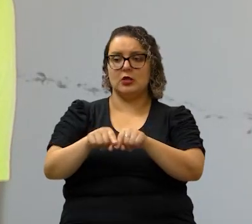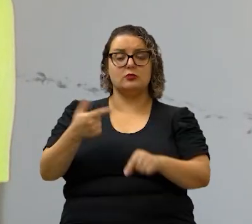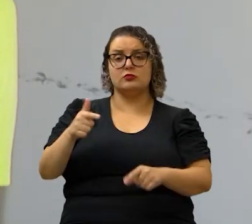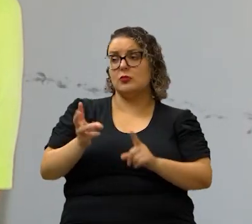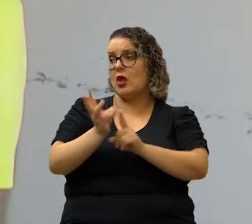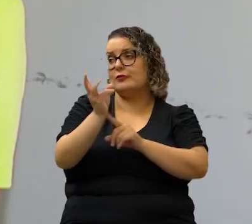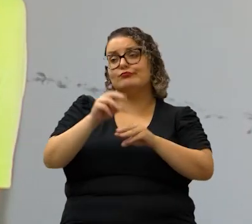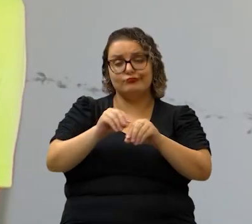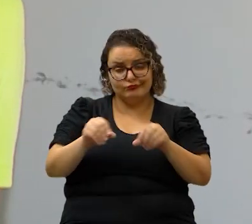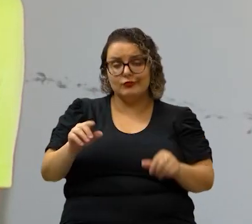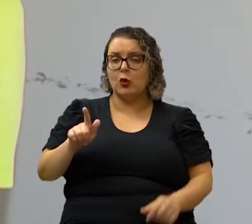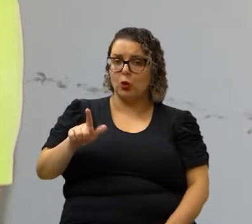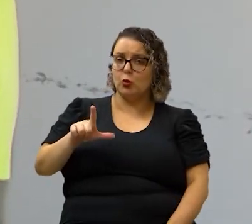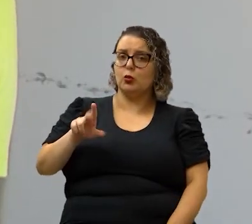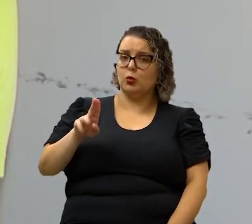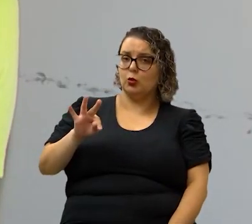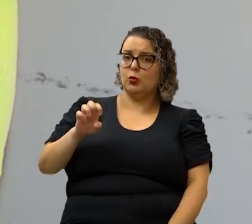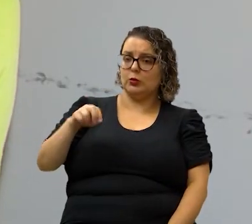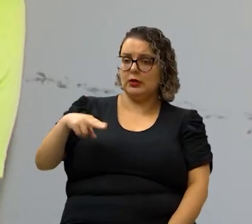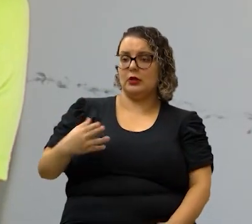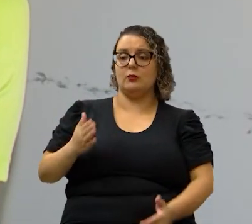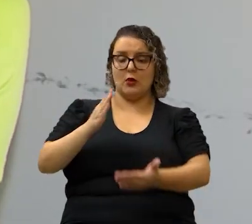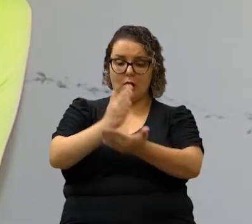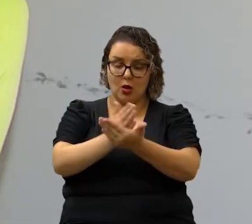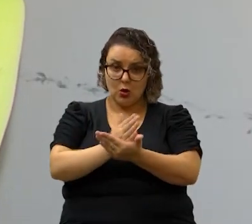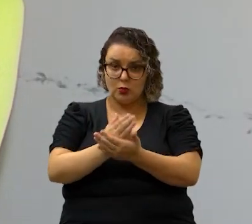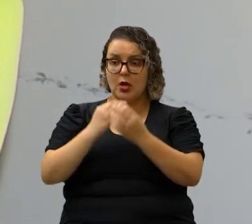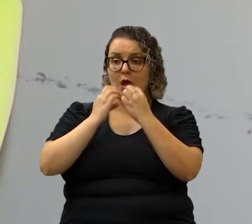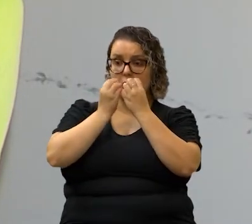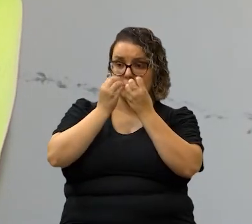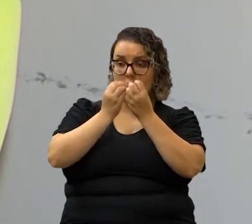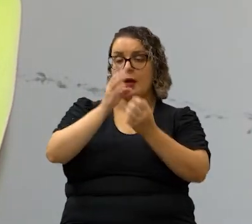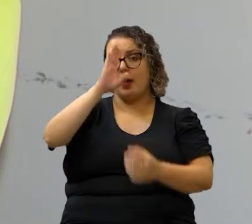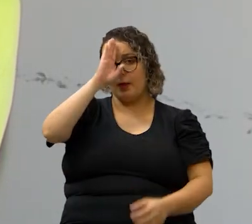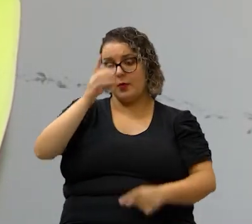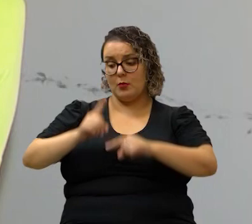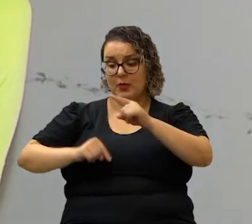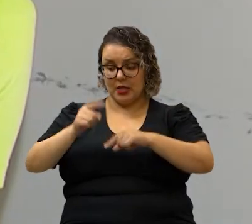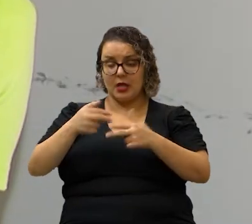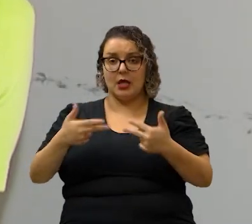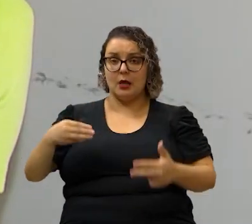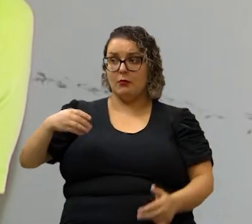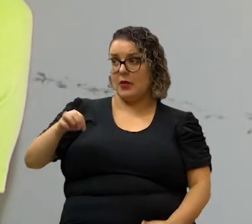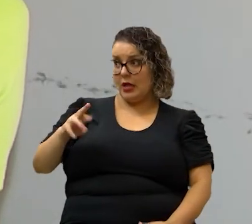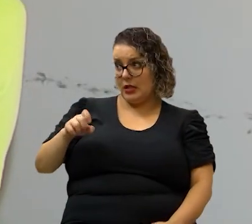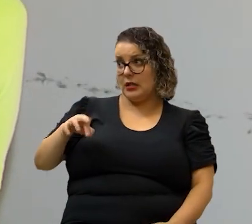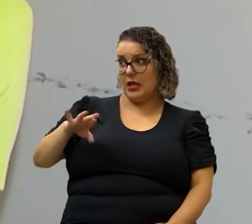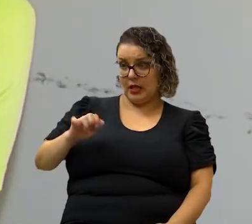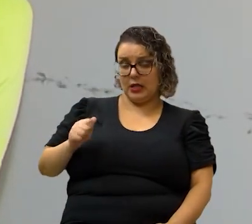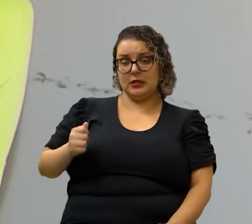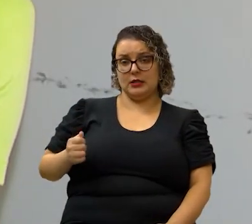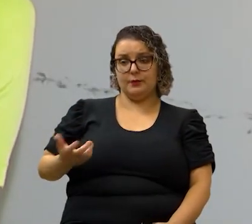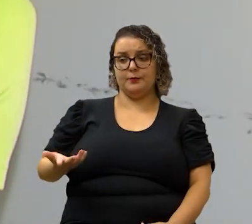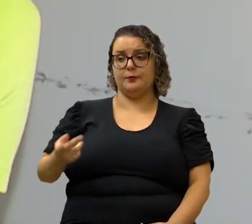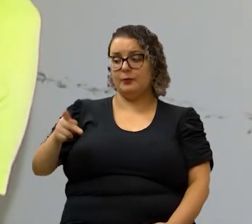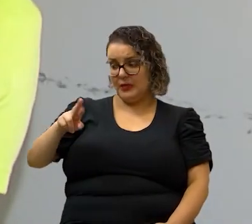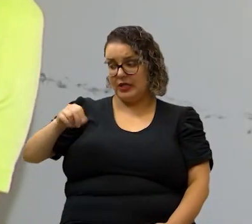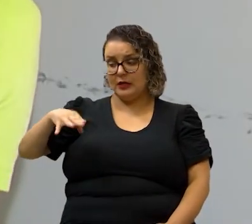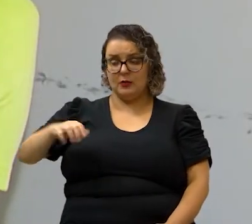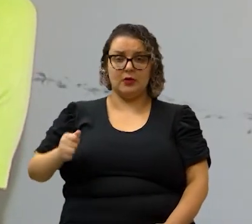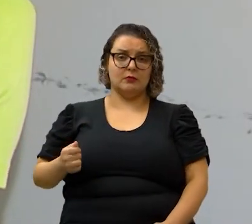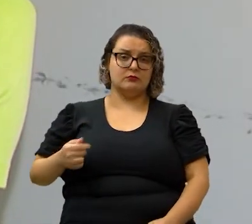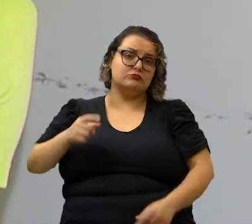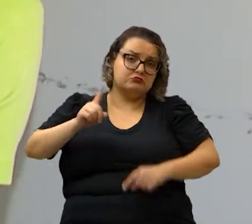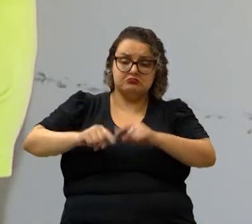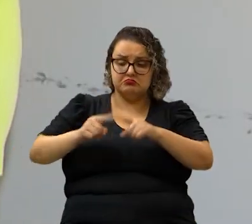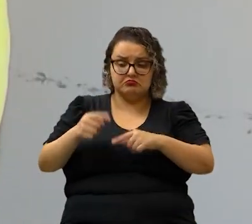sem glúten, né, uma vez que eu foco na mandioca e no milho como minha principal matéria-prima, eu falo de possibilidades de fazer